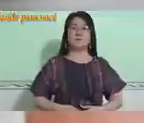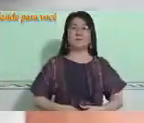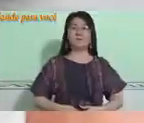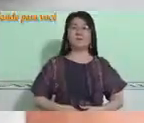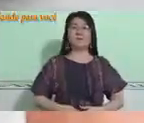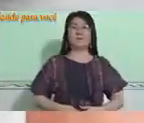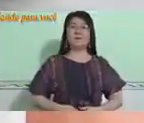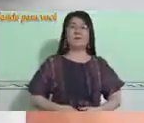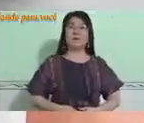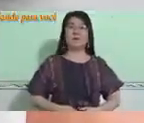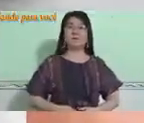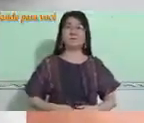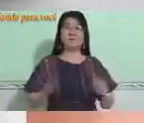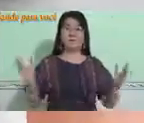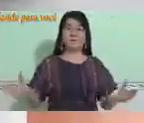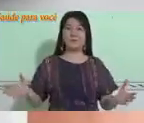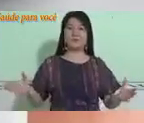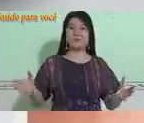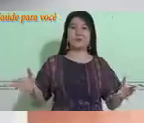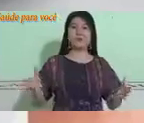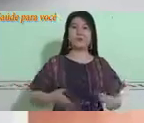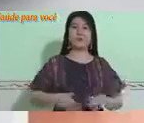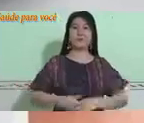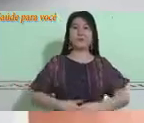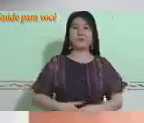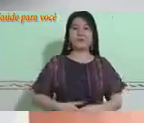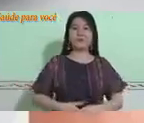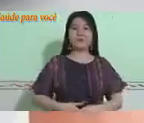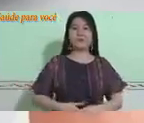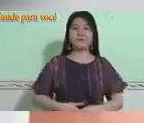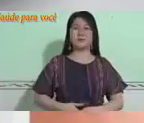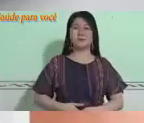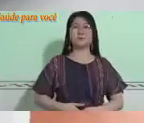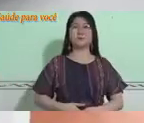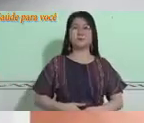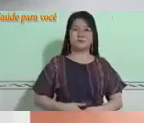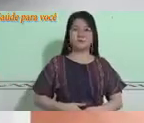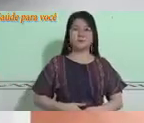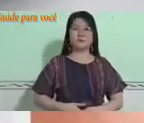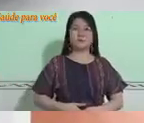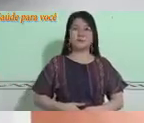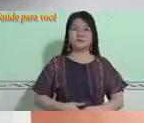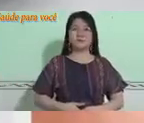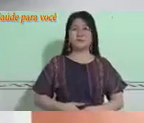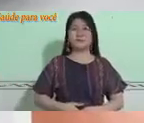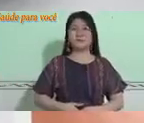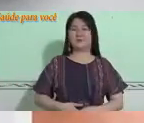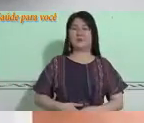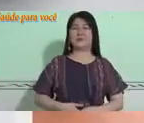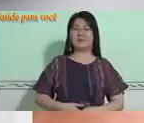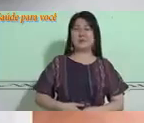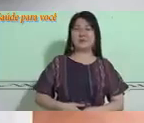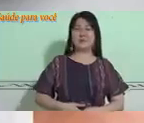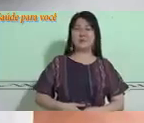S E A L O N G A M A N T O P O R 30 segundos de cada vez, vírgula, R E P E T I N D O 3